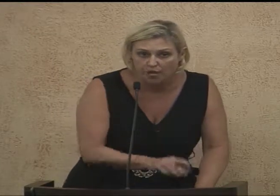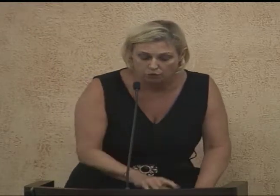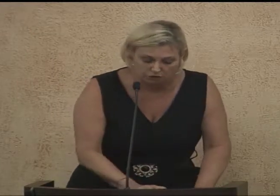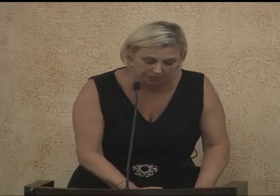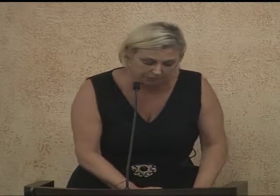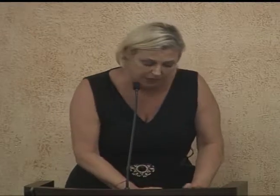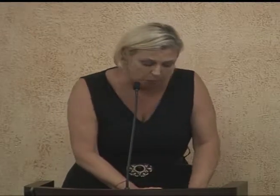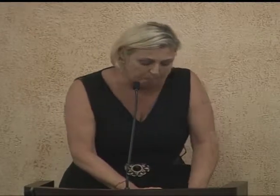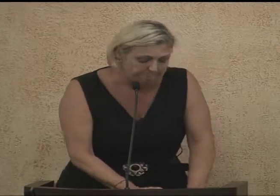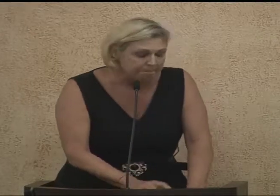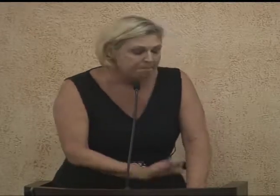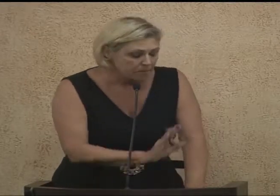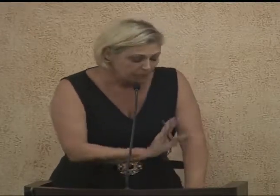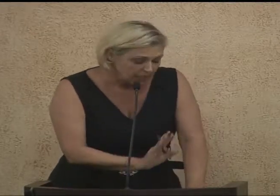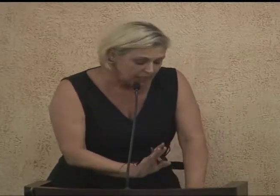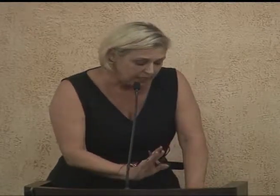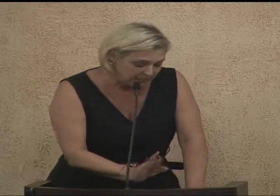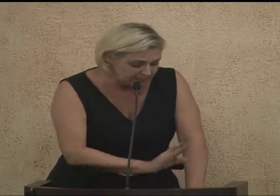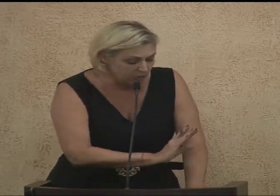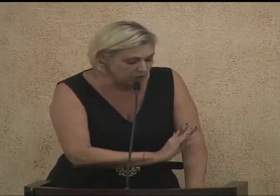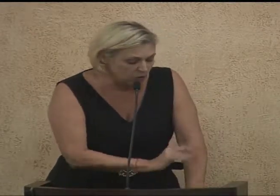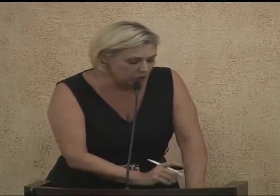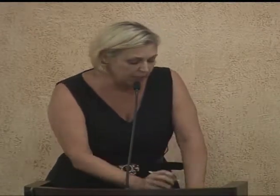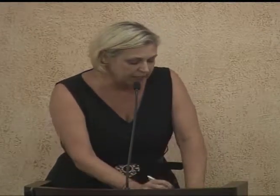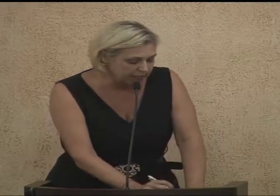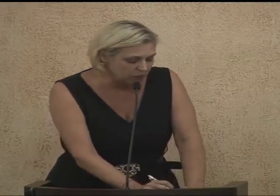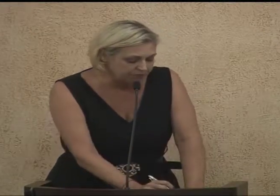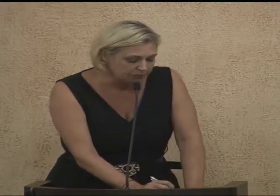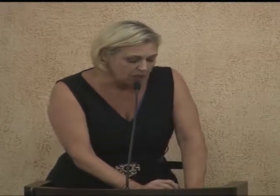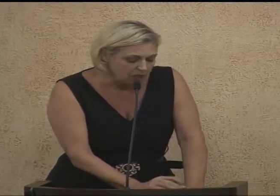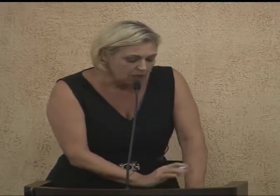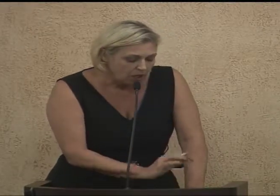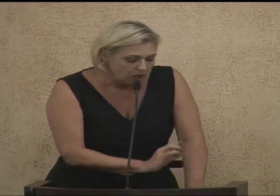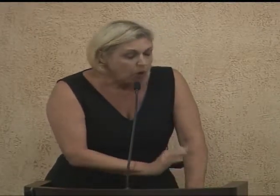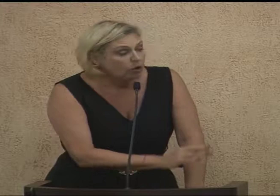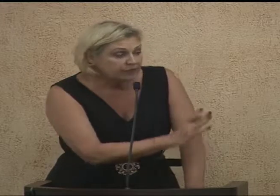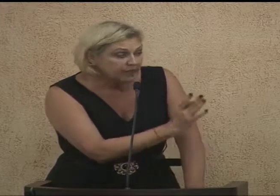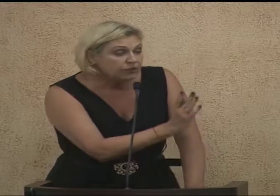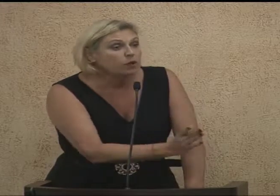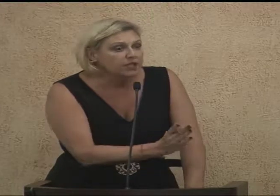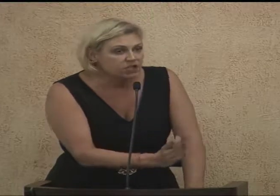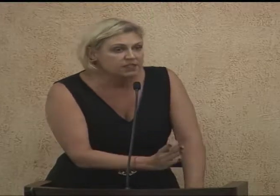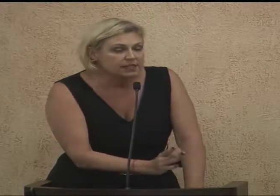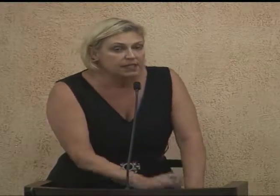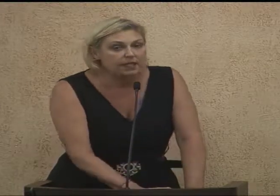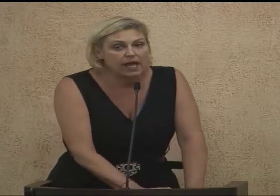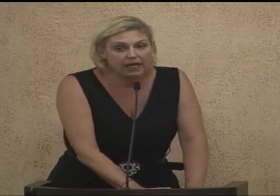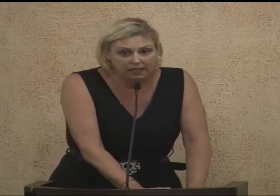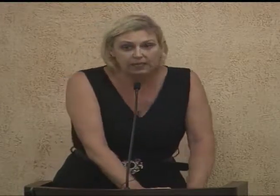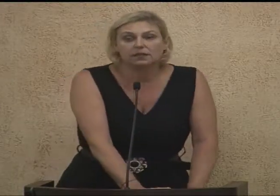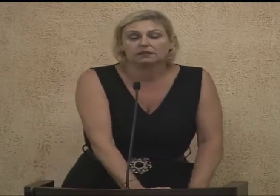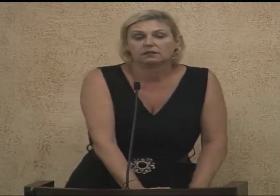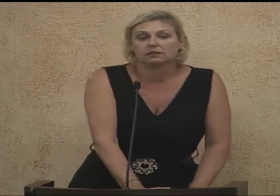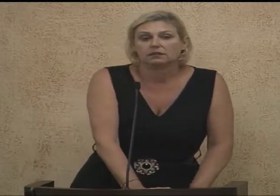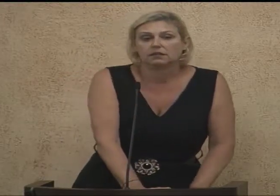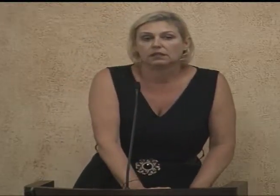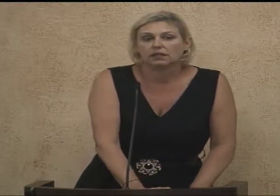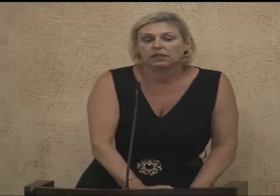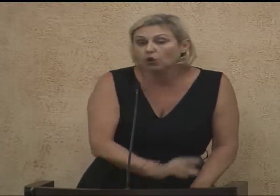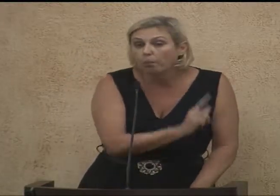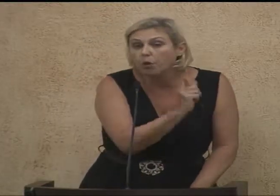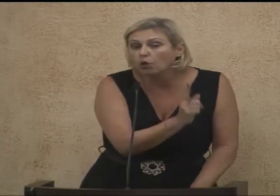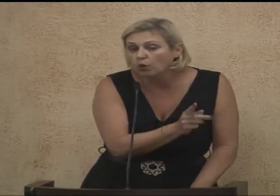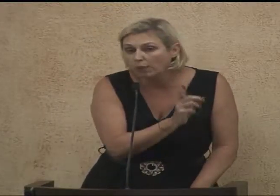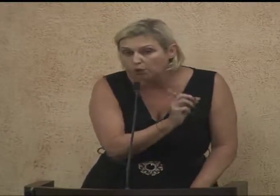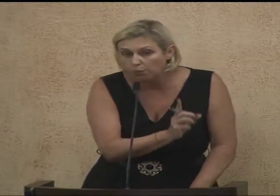como saúde mental. Essa é uma colocação. Outra, eu tenho que dizer aqui,